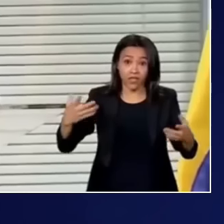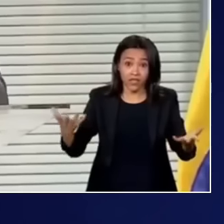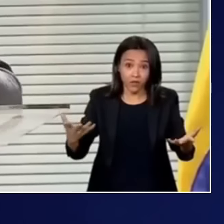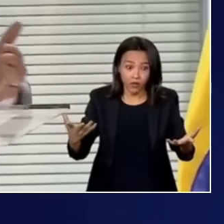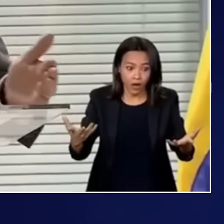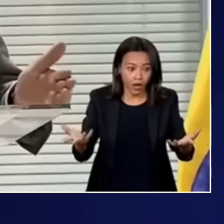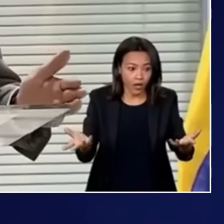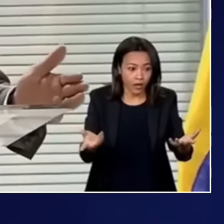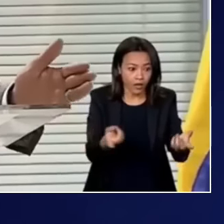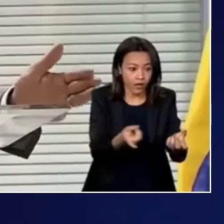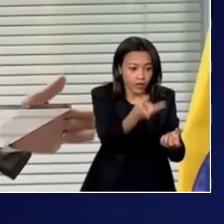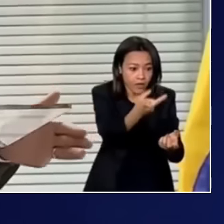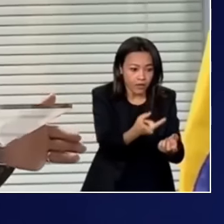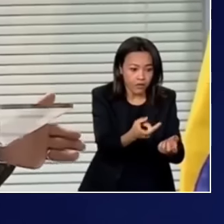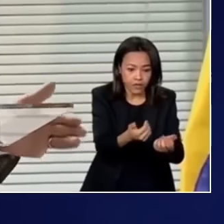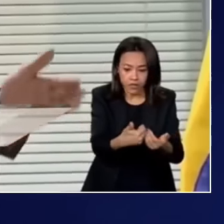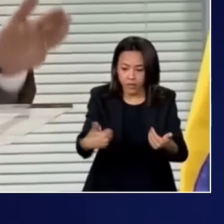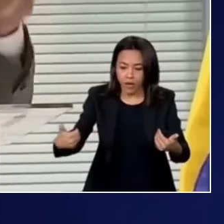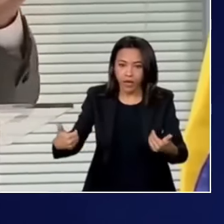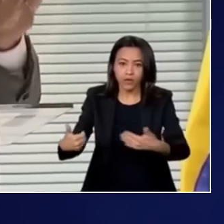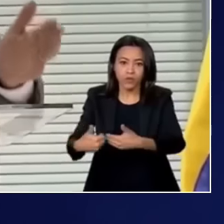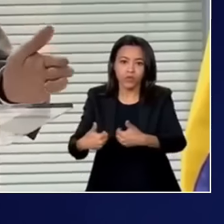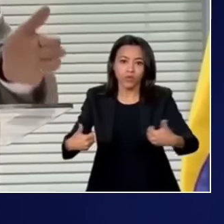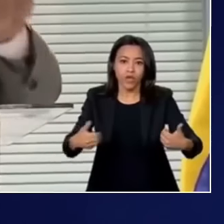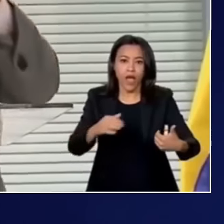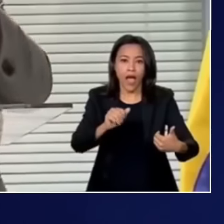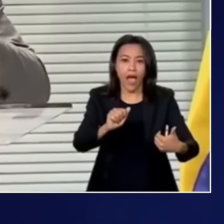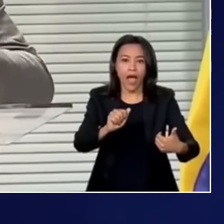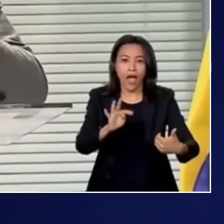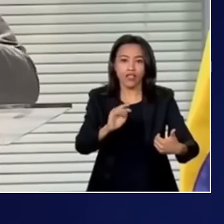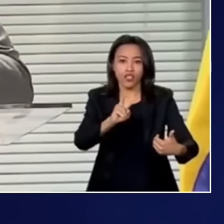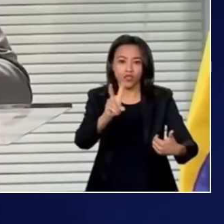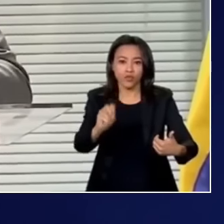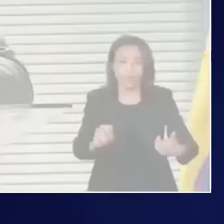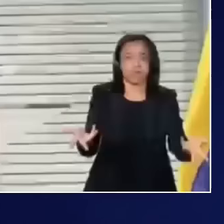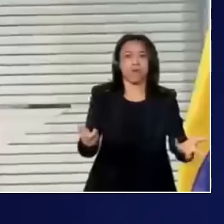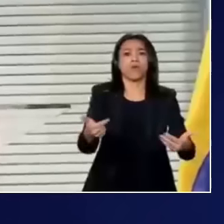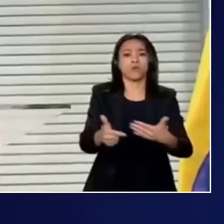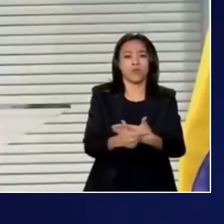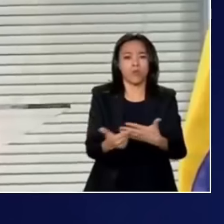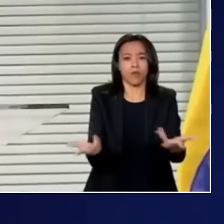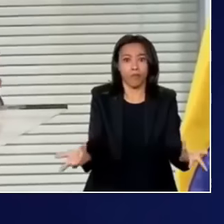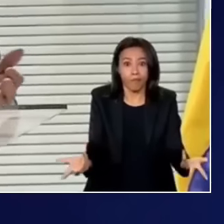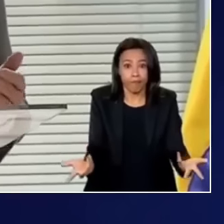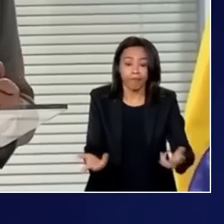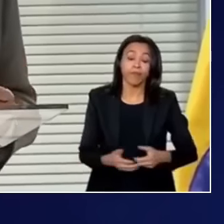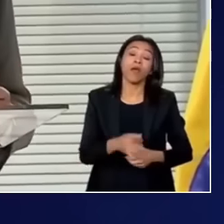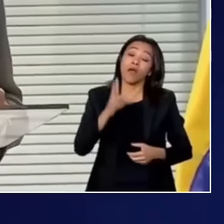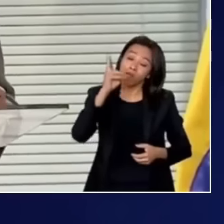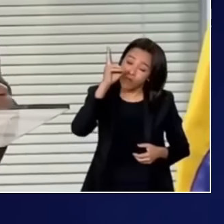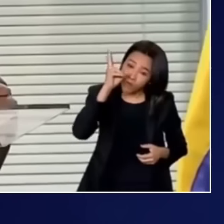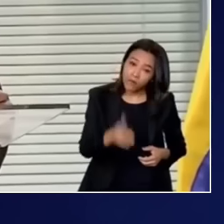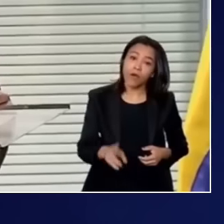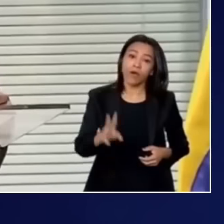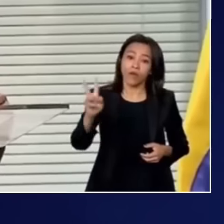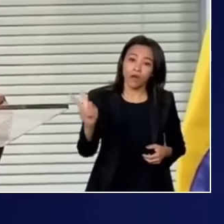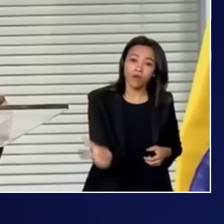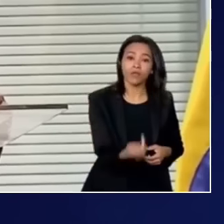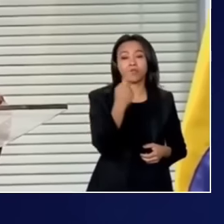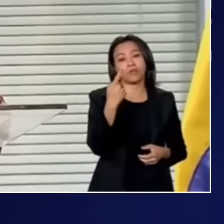começam a vender ativos separados e vão tentando desmontar o corpo foi assim que foi feito com